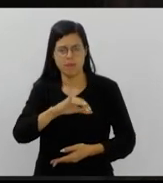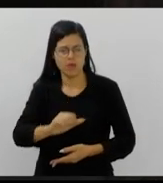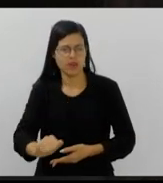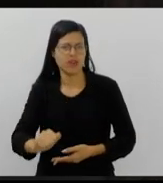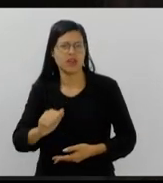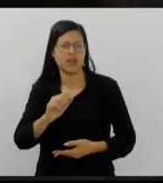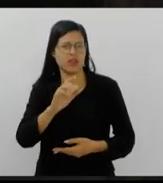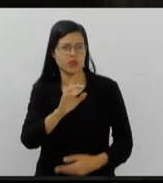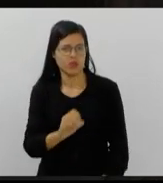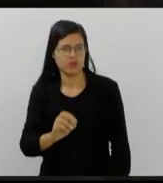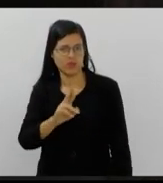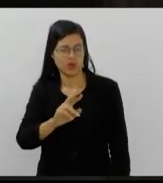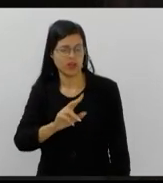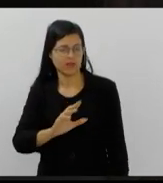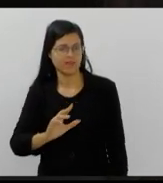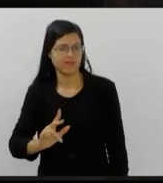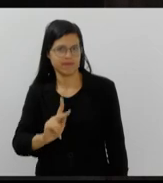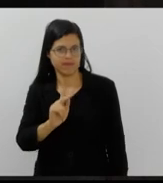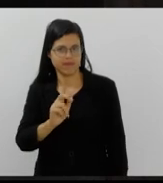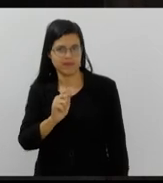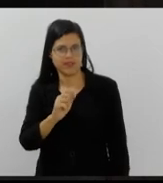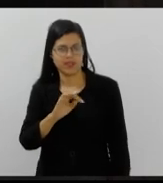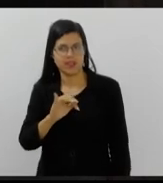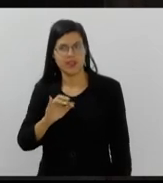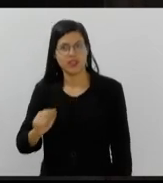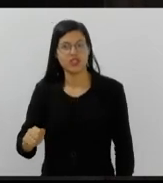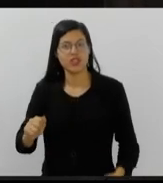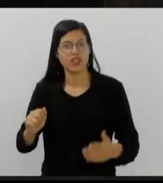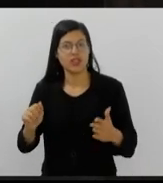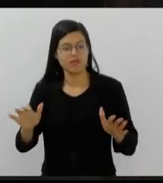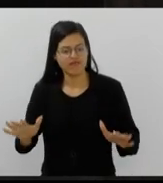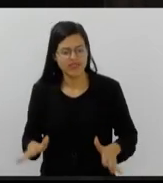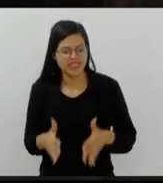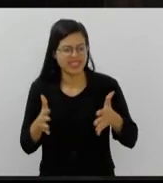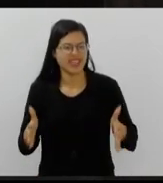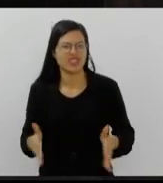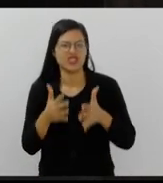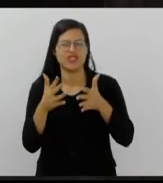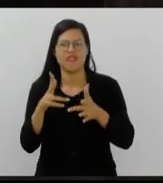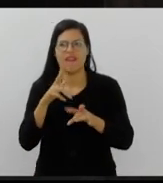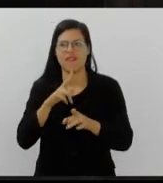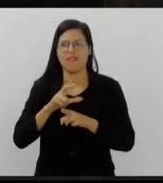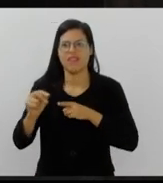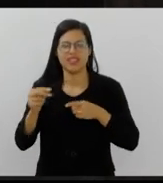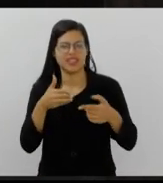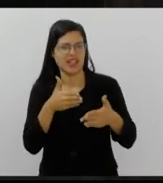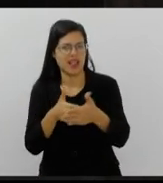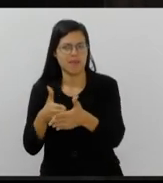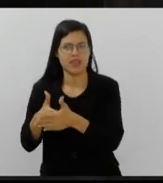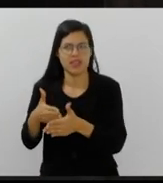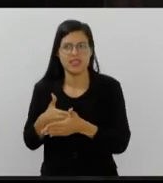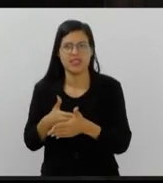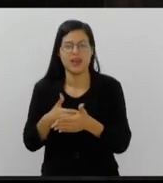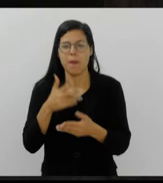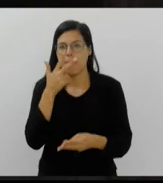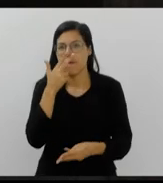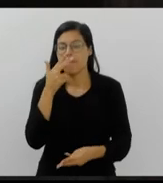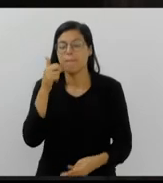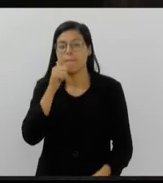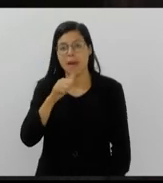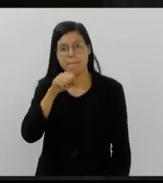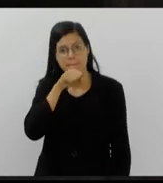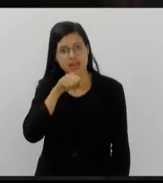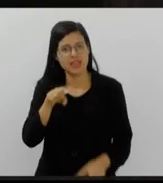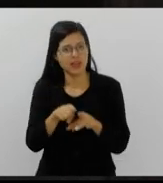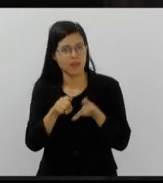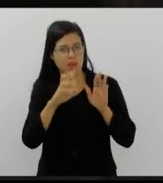Kátia, que nos impulsiona a enfrentar qualquer luta e a superar qualquer obstáculo. É uma mãe exemplar, que nos inspira, e uma